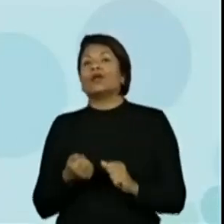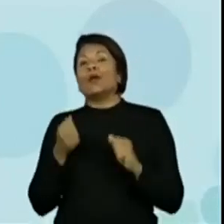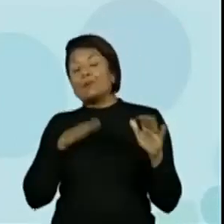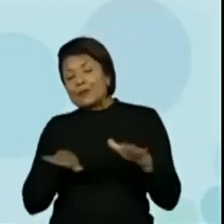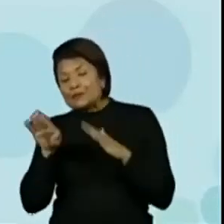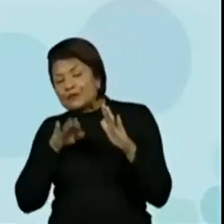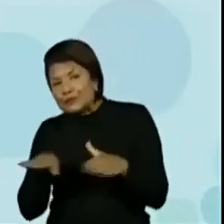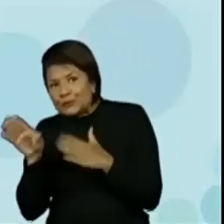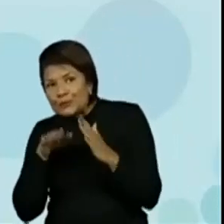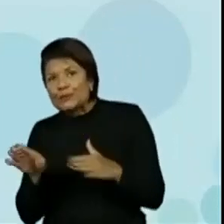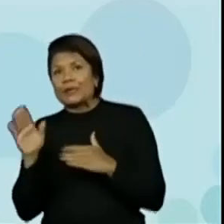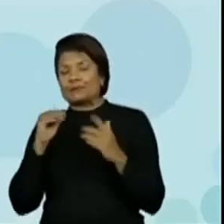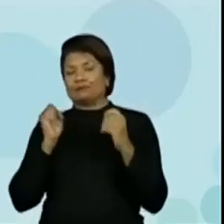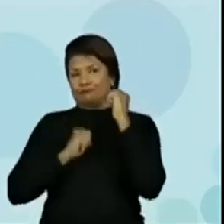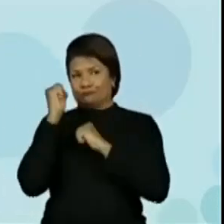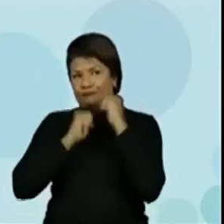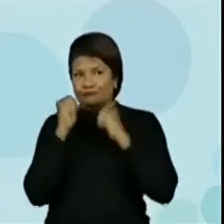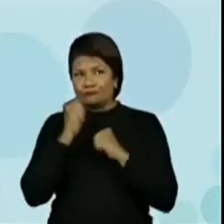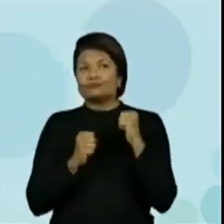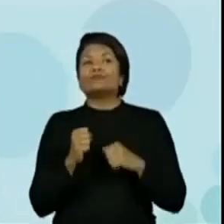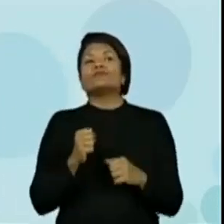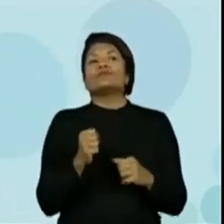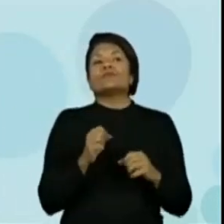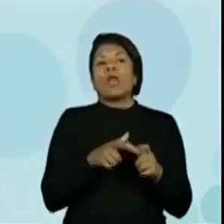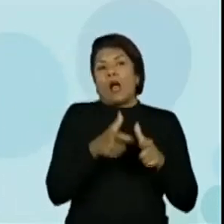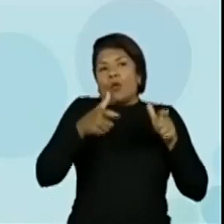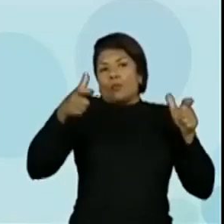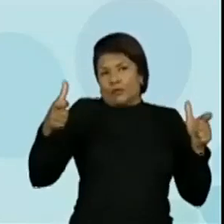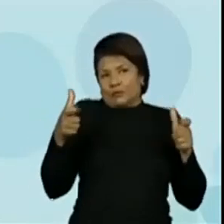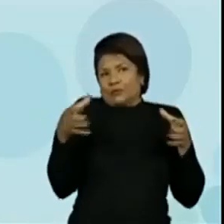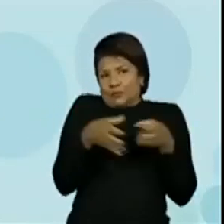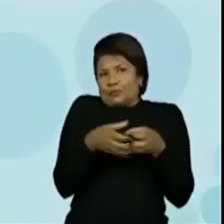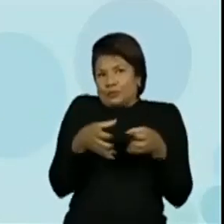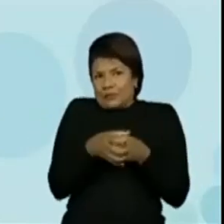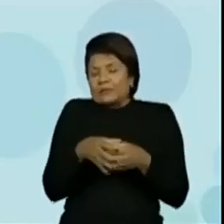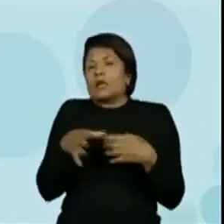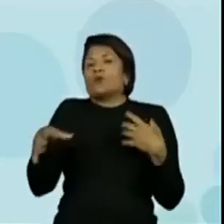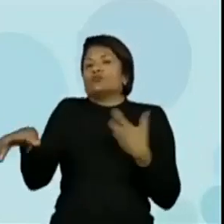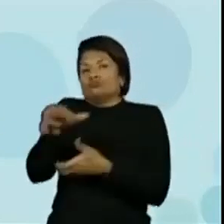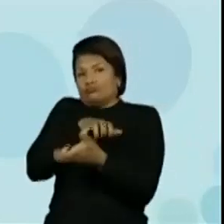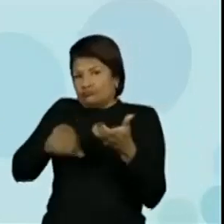e cidades. Prestem atenção. Vamos começar então a historinha aqui?